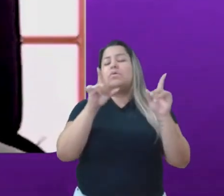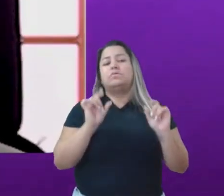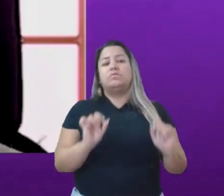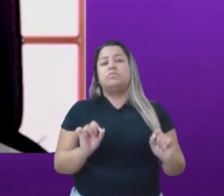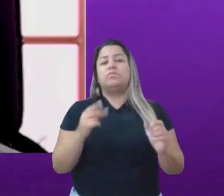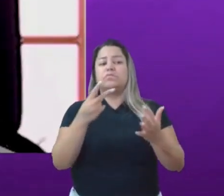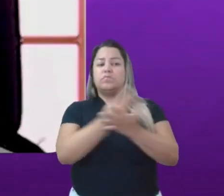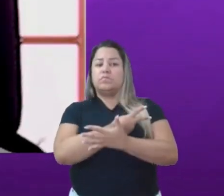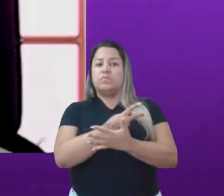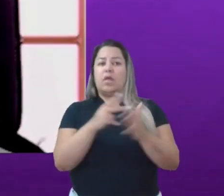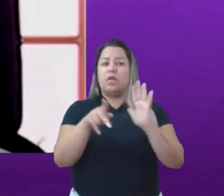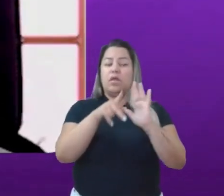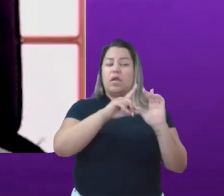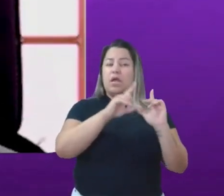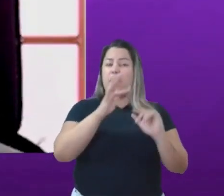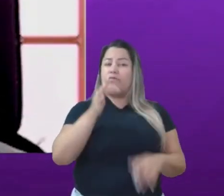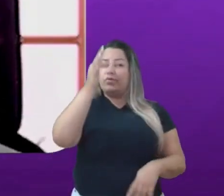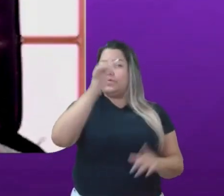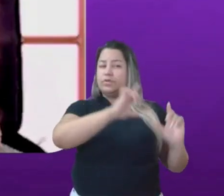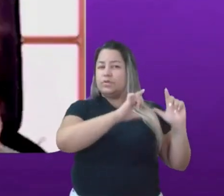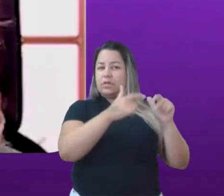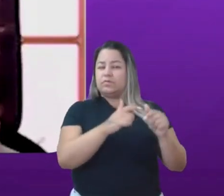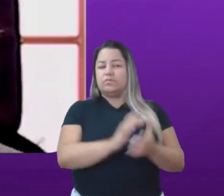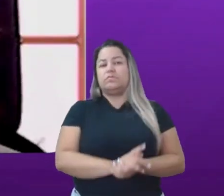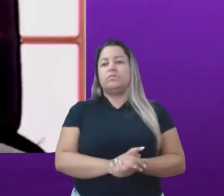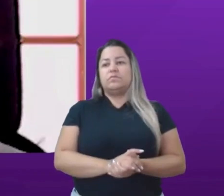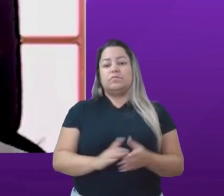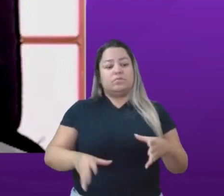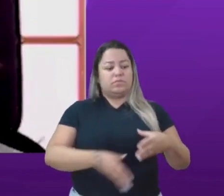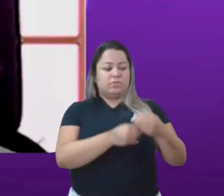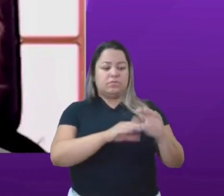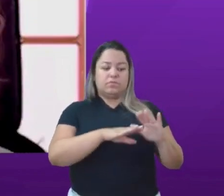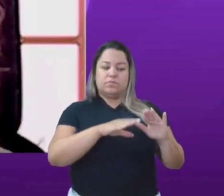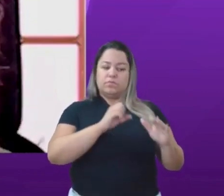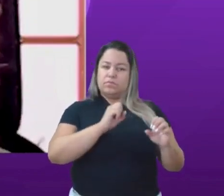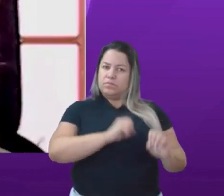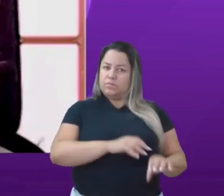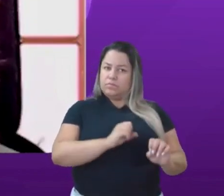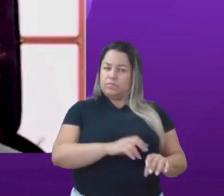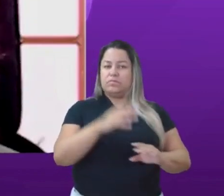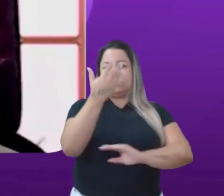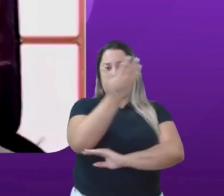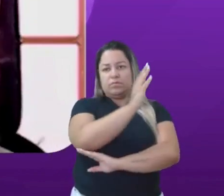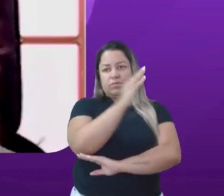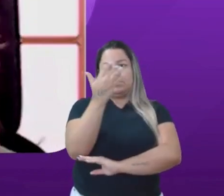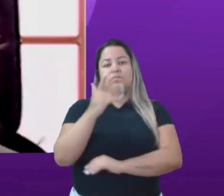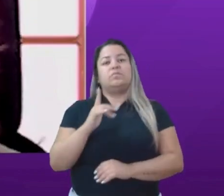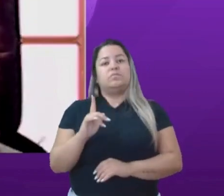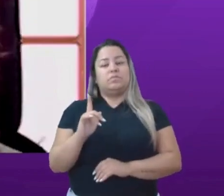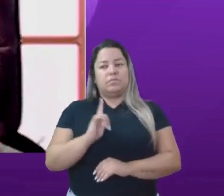impacto disso nas próximas gerações? Quando incluímos a educação ambiental no currículo escolar, não